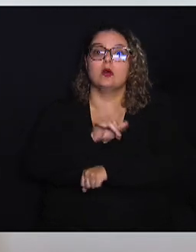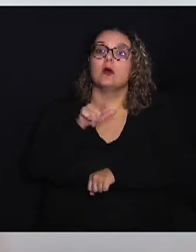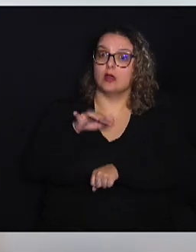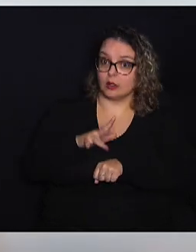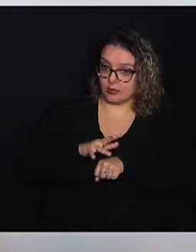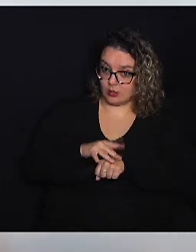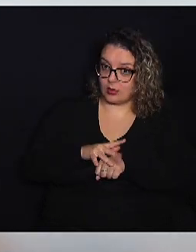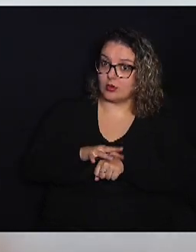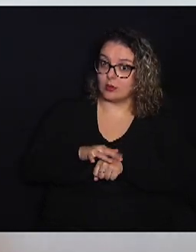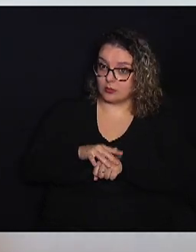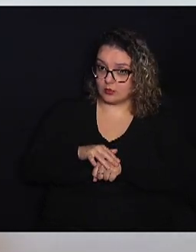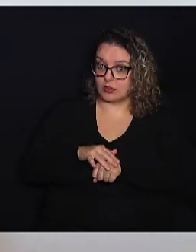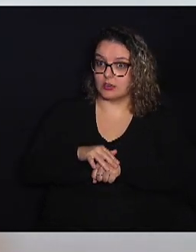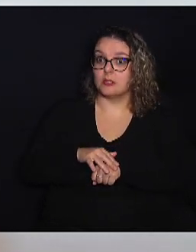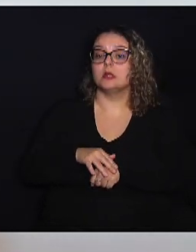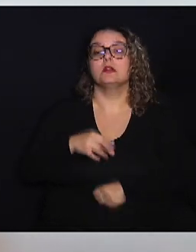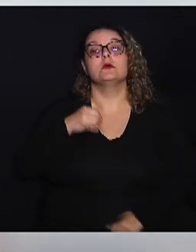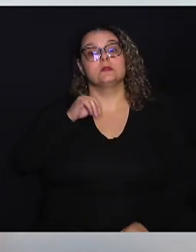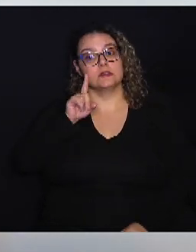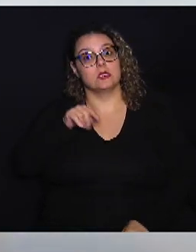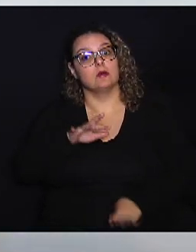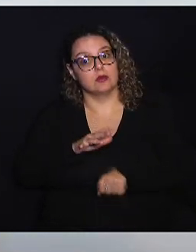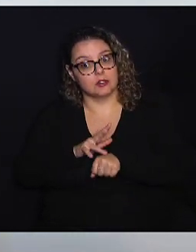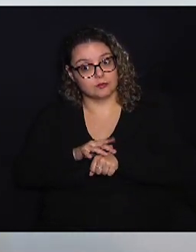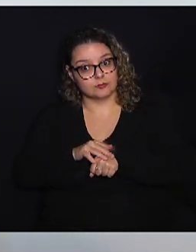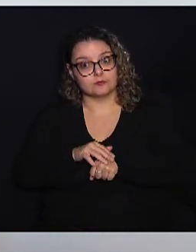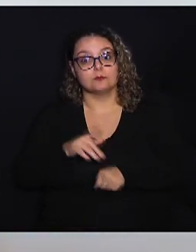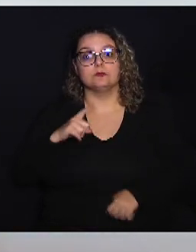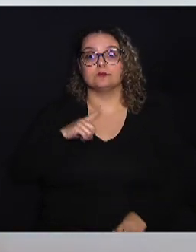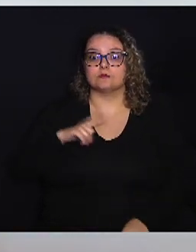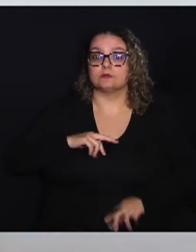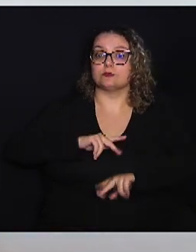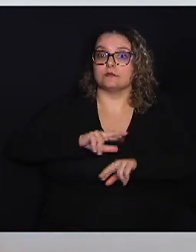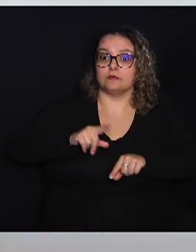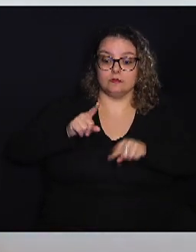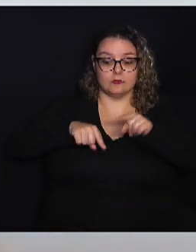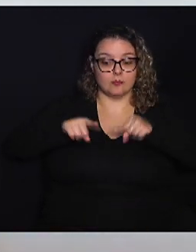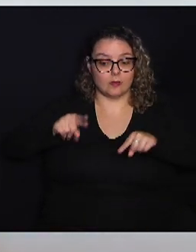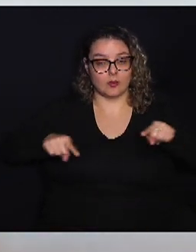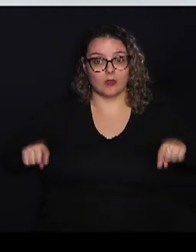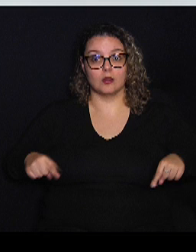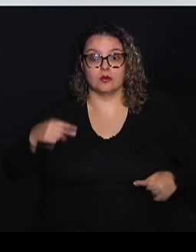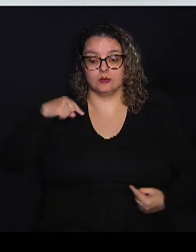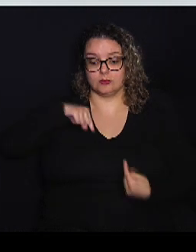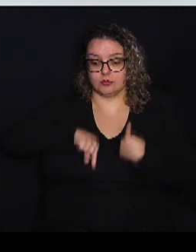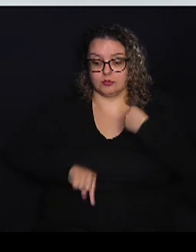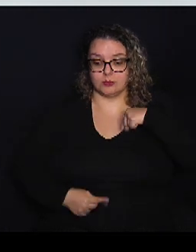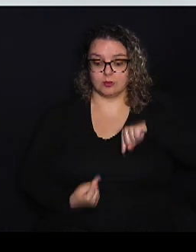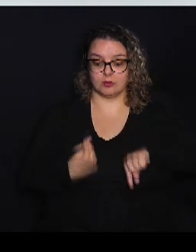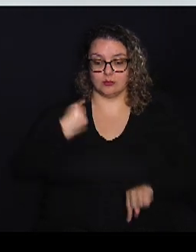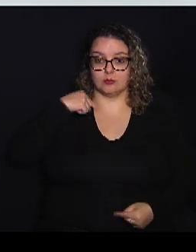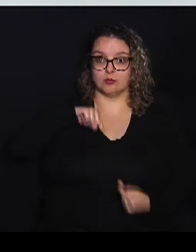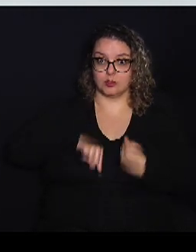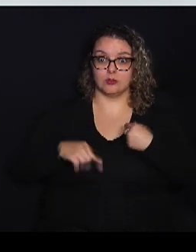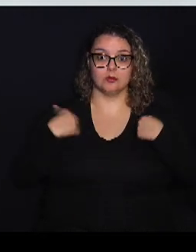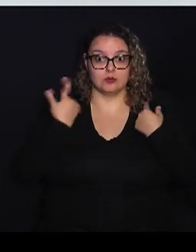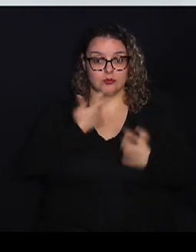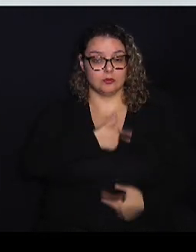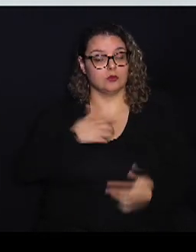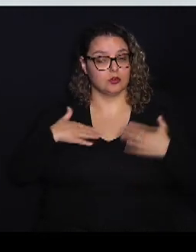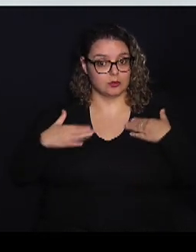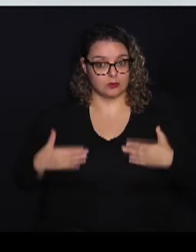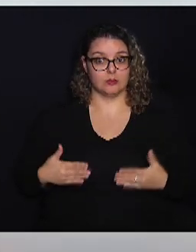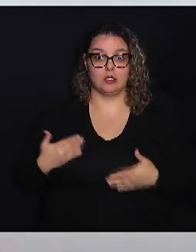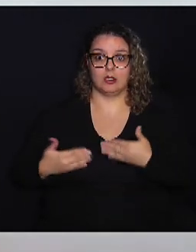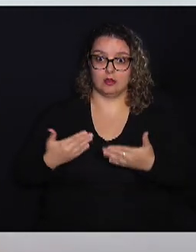doença, né? Então, se é uma doença, ela causa uma série de alterações do metabolismo no nosso corpo e trazendo